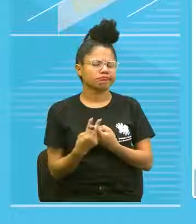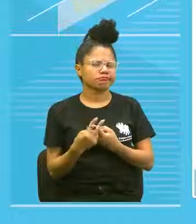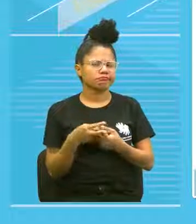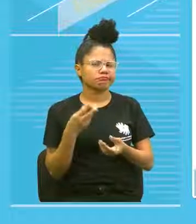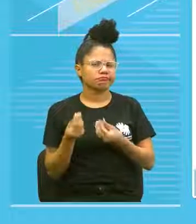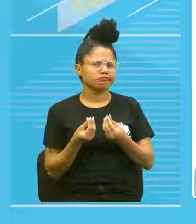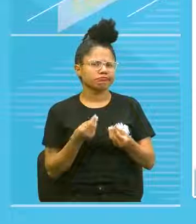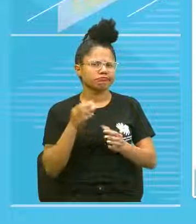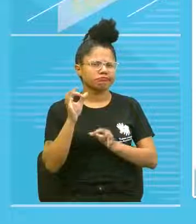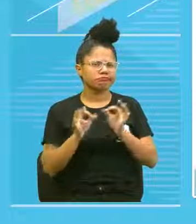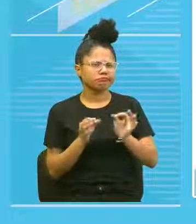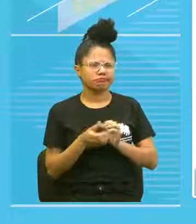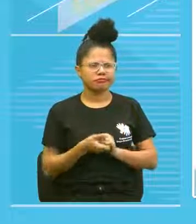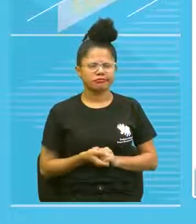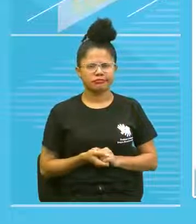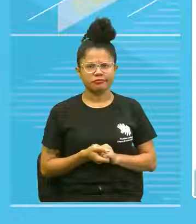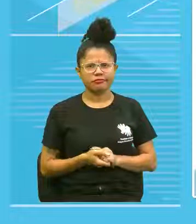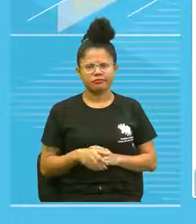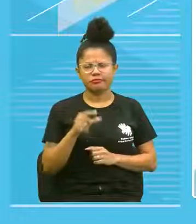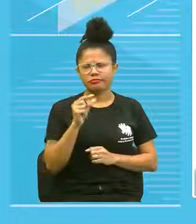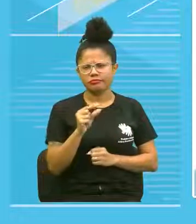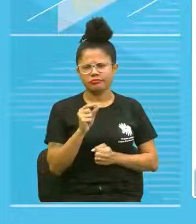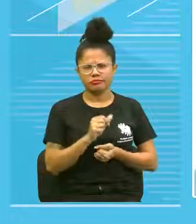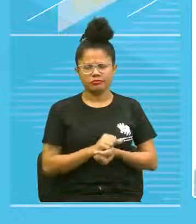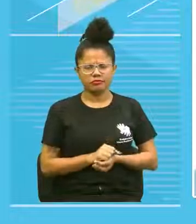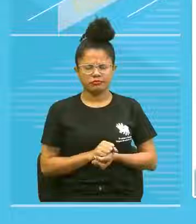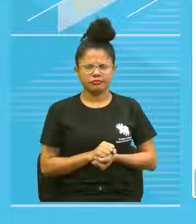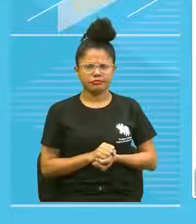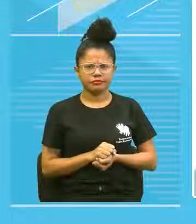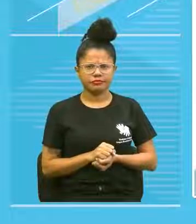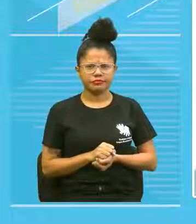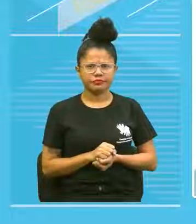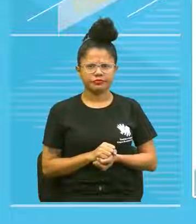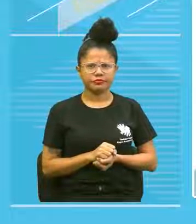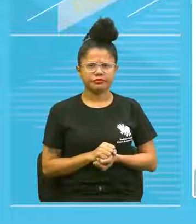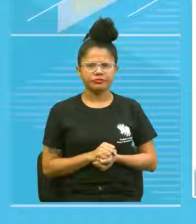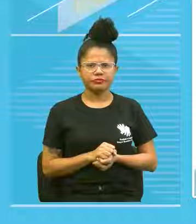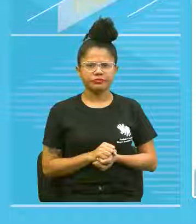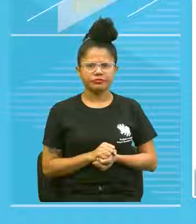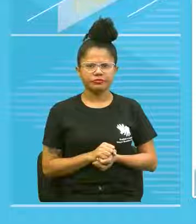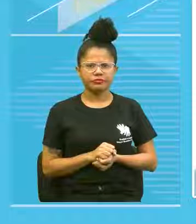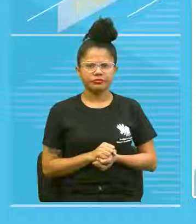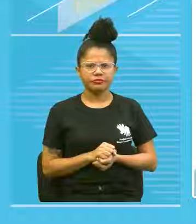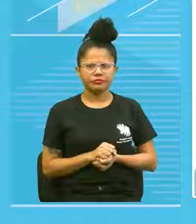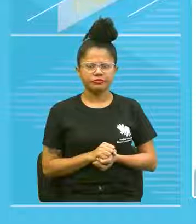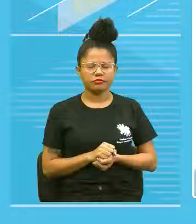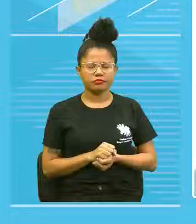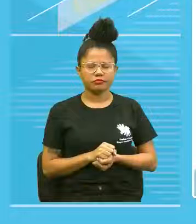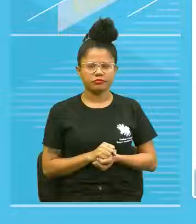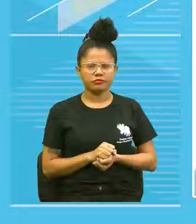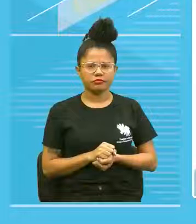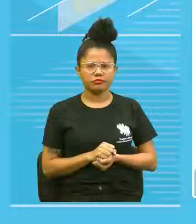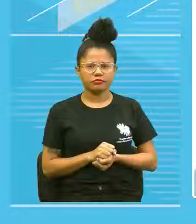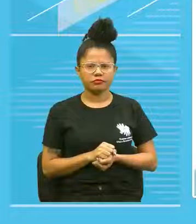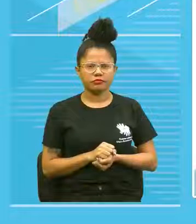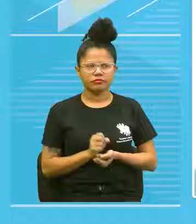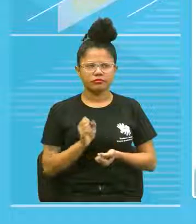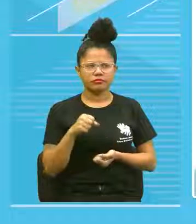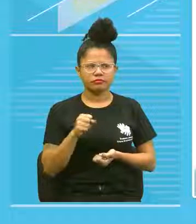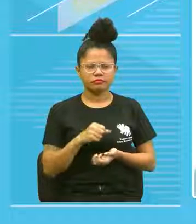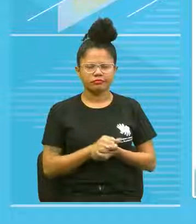aerogerador é minha irmã O que é